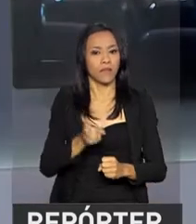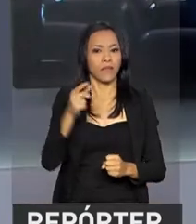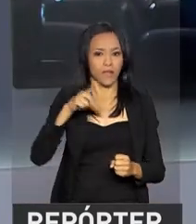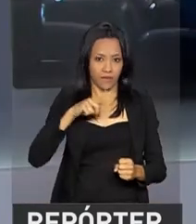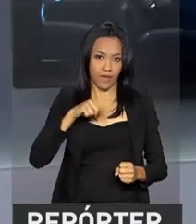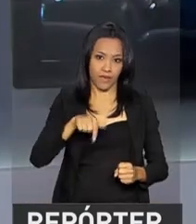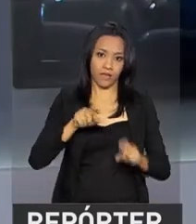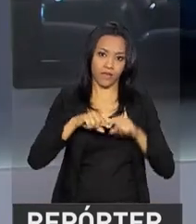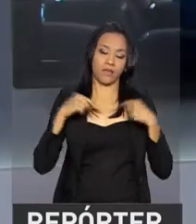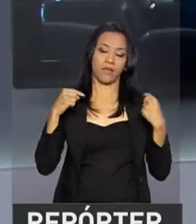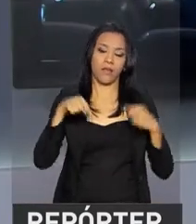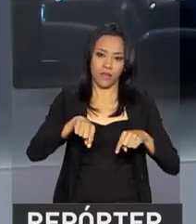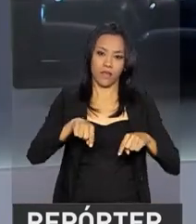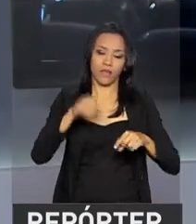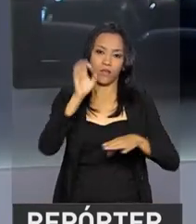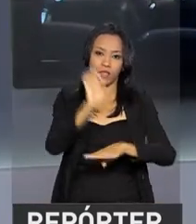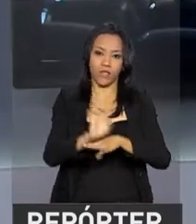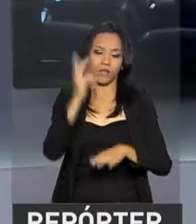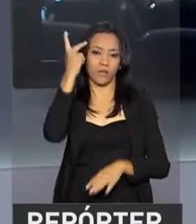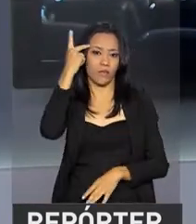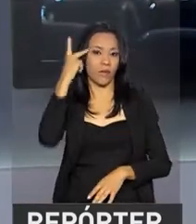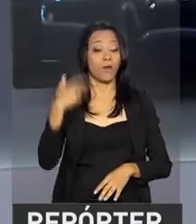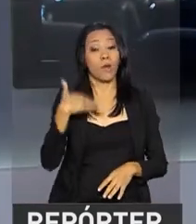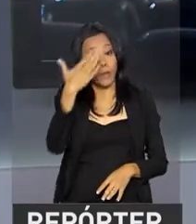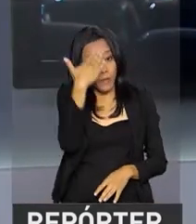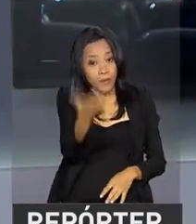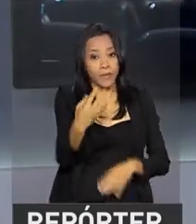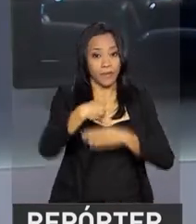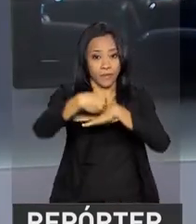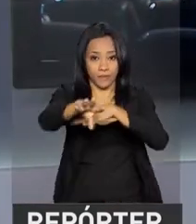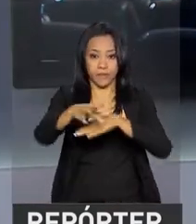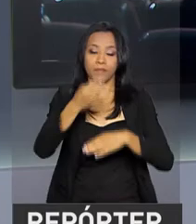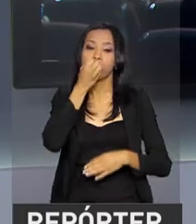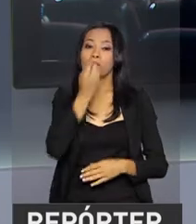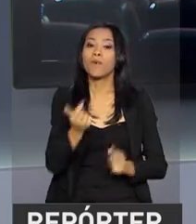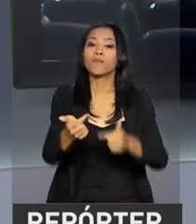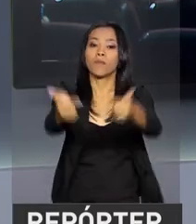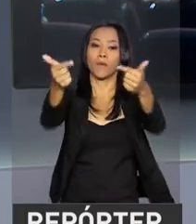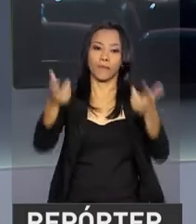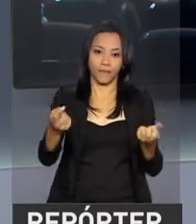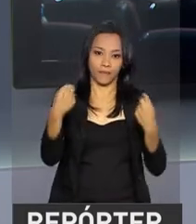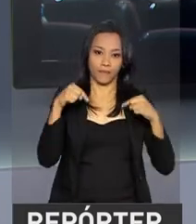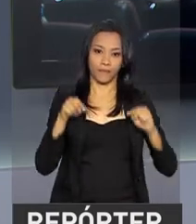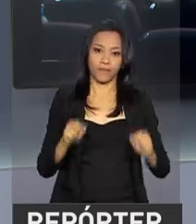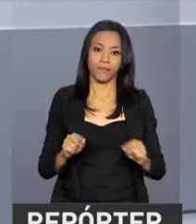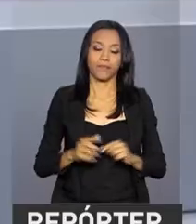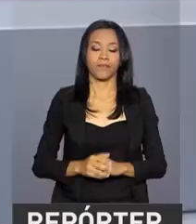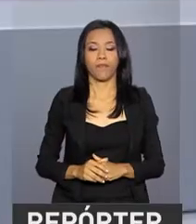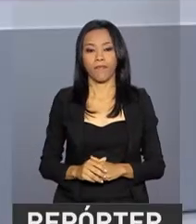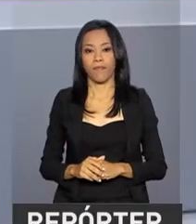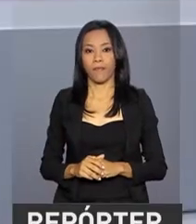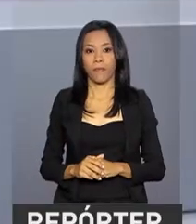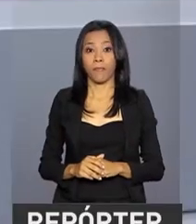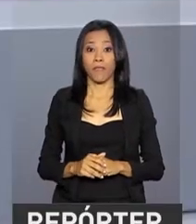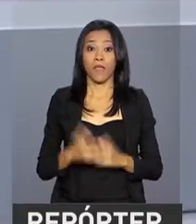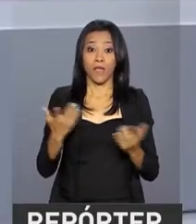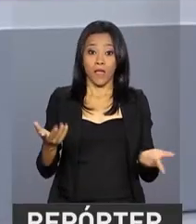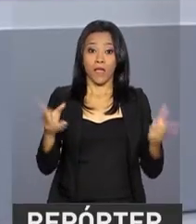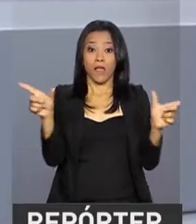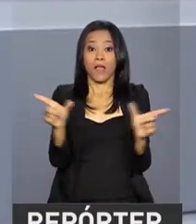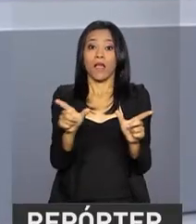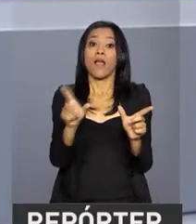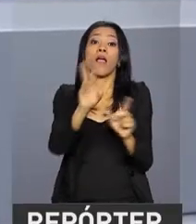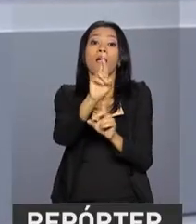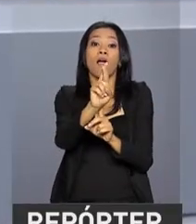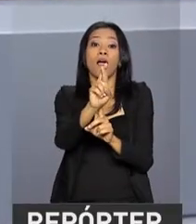aqui em São Paulo. Thaísa. Muito obrigada, Luana, pelas suas informações. Bom trabalho para vocês aí em São Paulo. A Receita